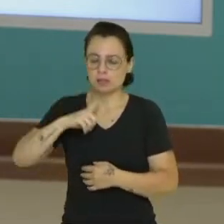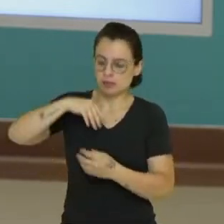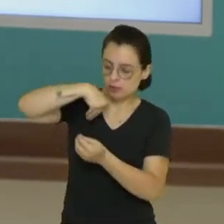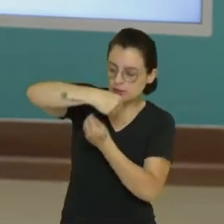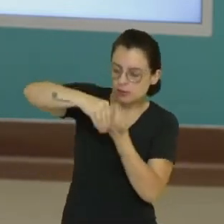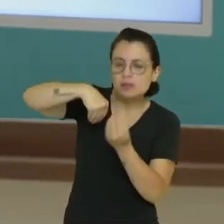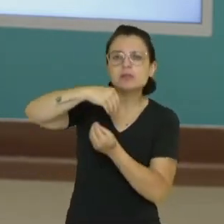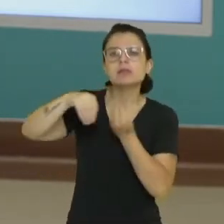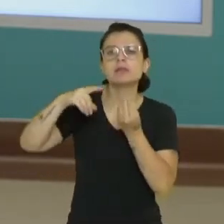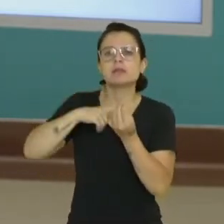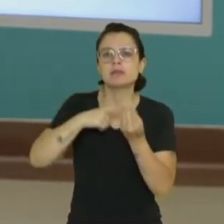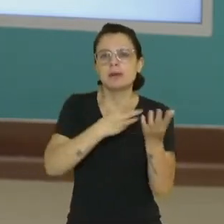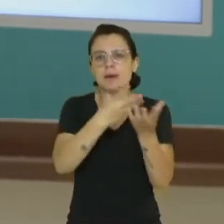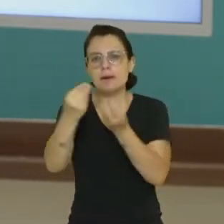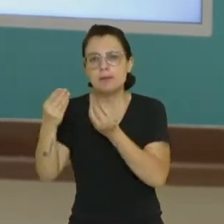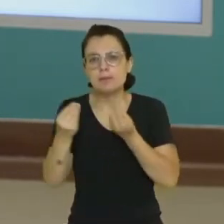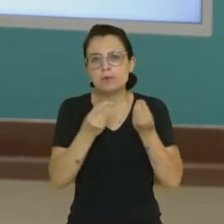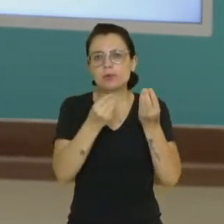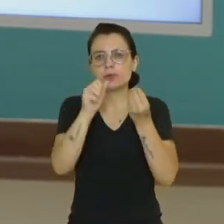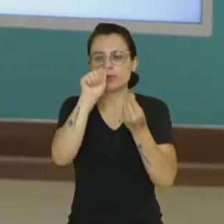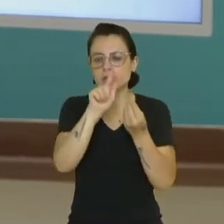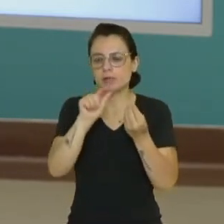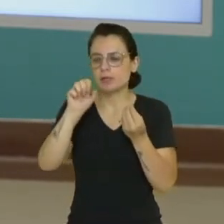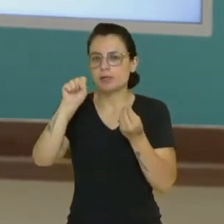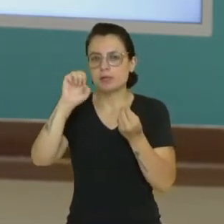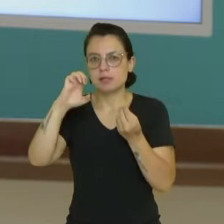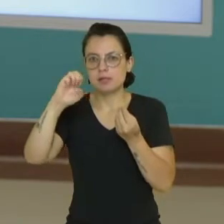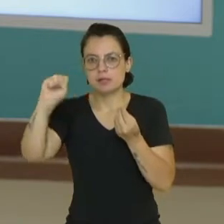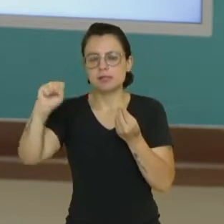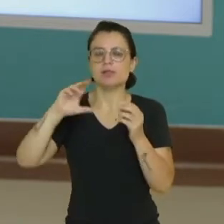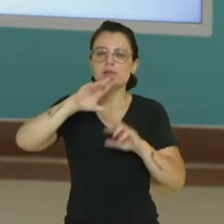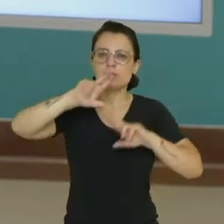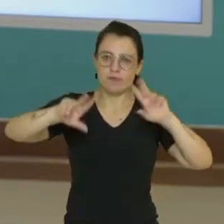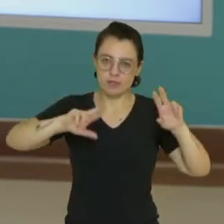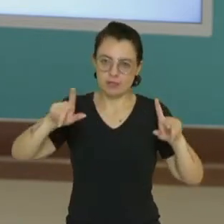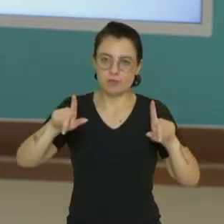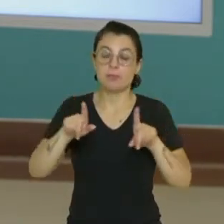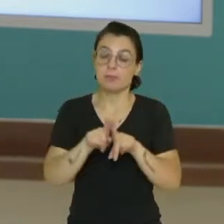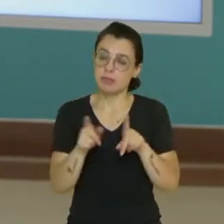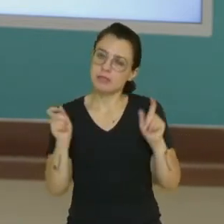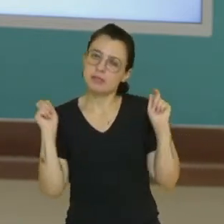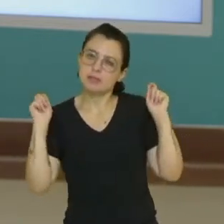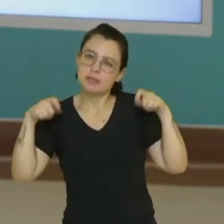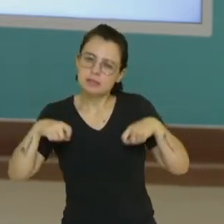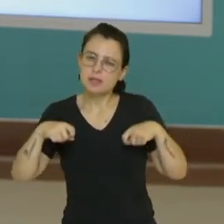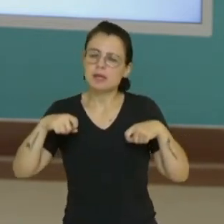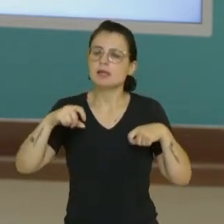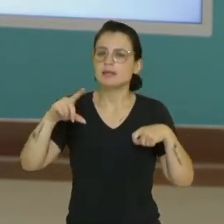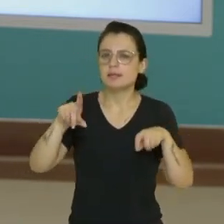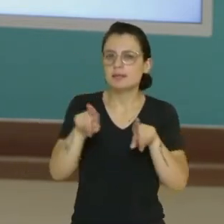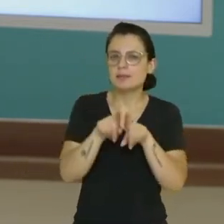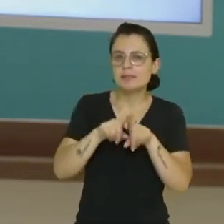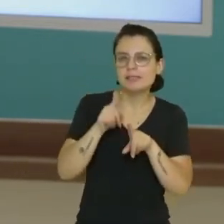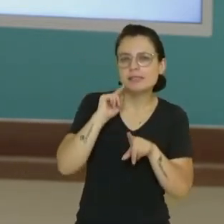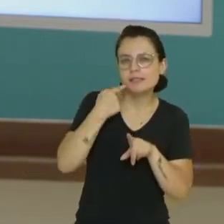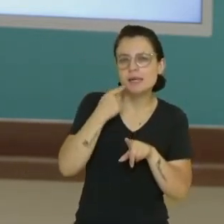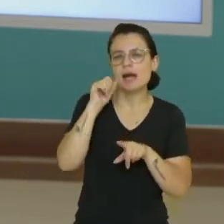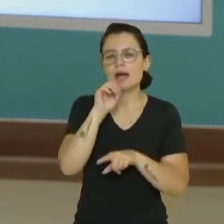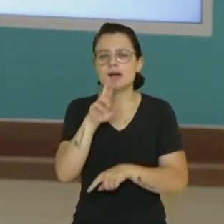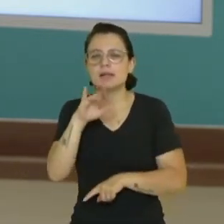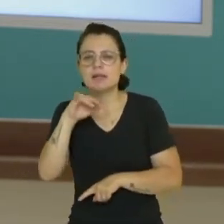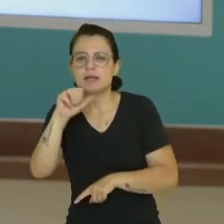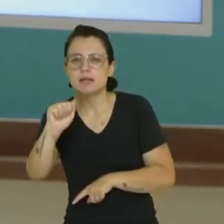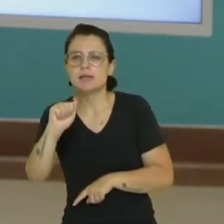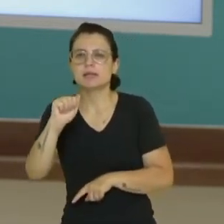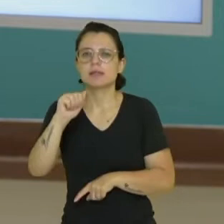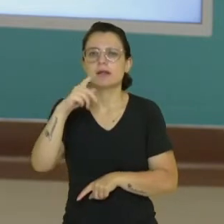existem muitos gases diferentes. Mas, como eu falei, pode ter um cisquinho, um grão de areia,